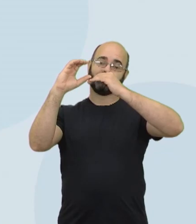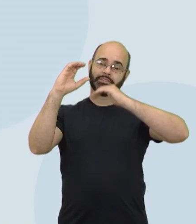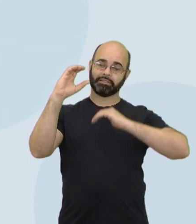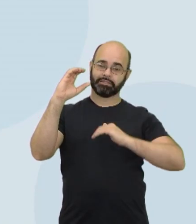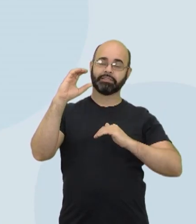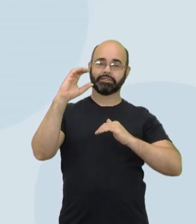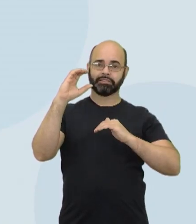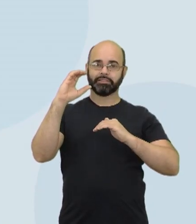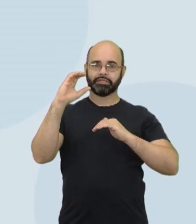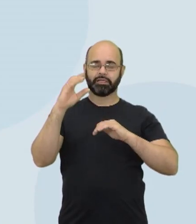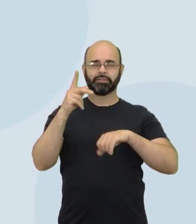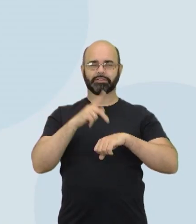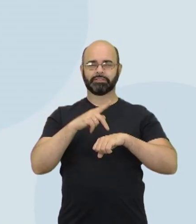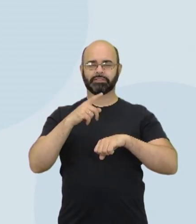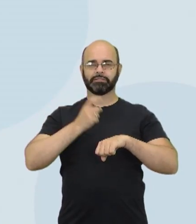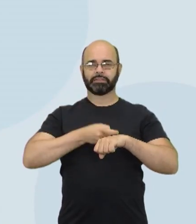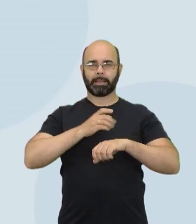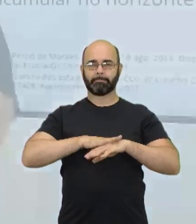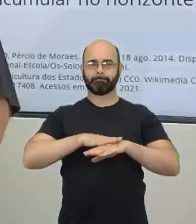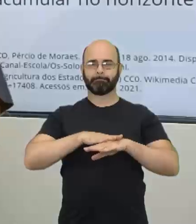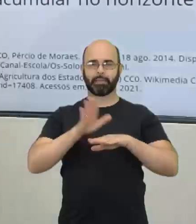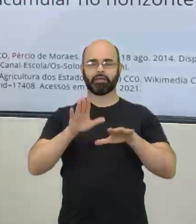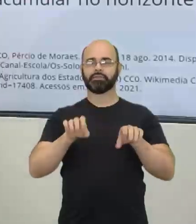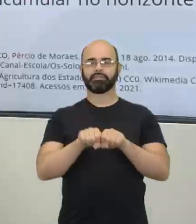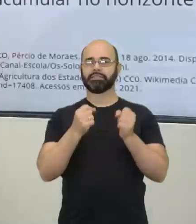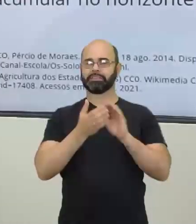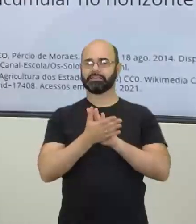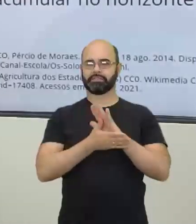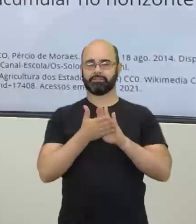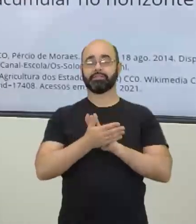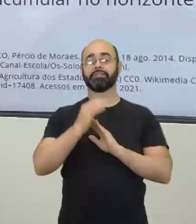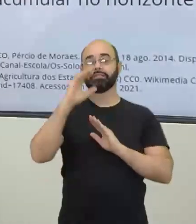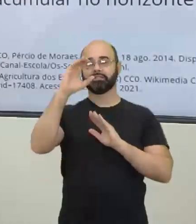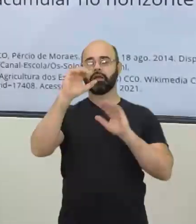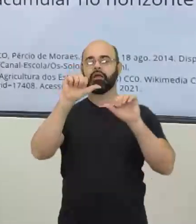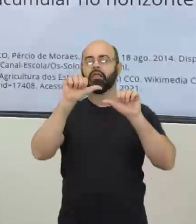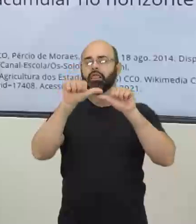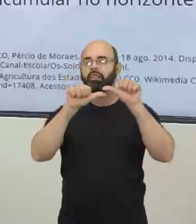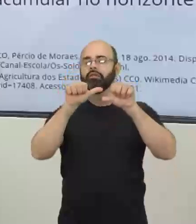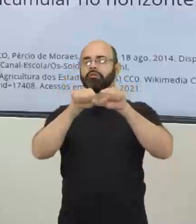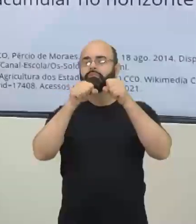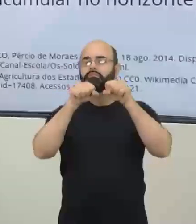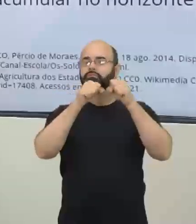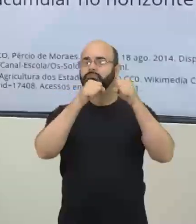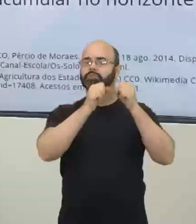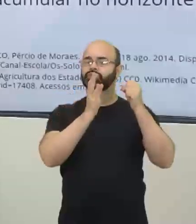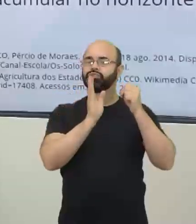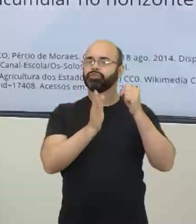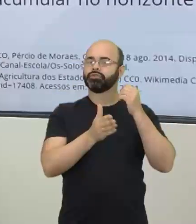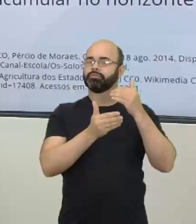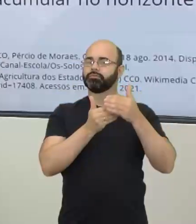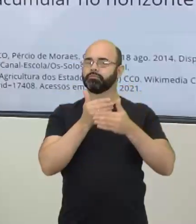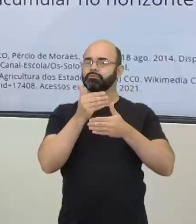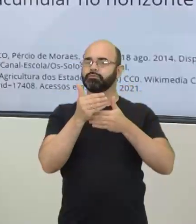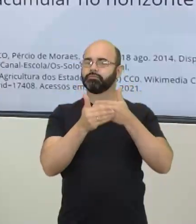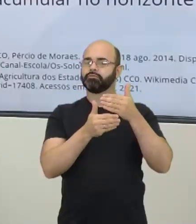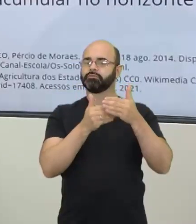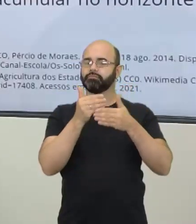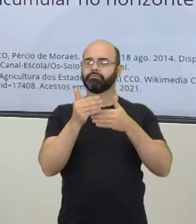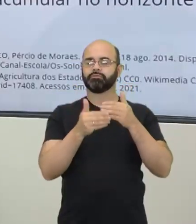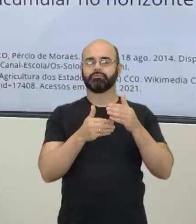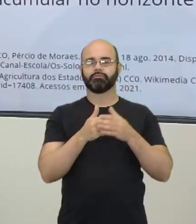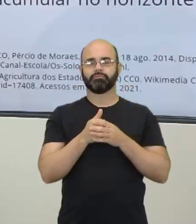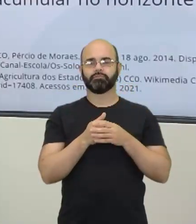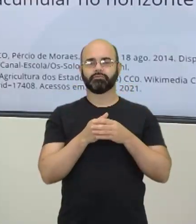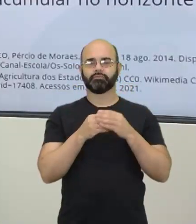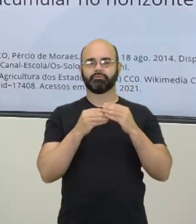está se fragmentando, ou seja, ele está, né, se alterando o processo, né? Então ele vai aos poucos soltando, né,